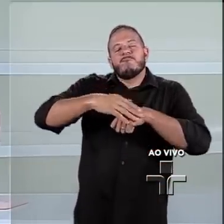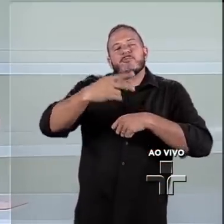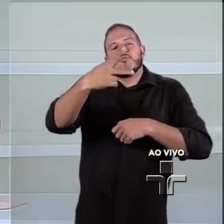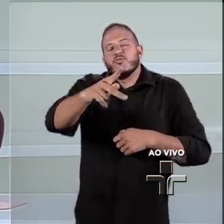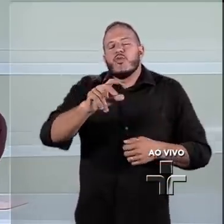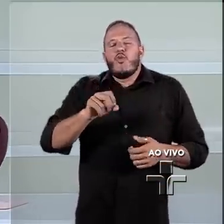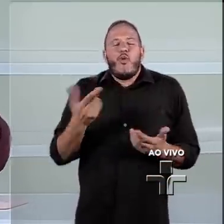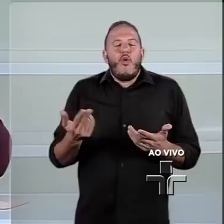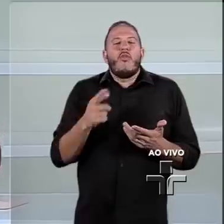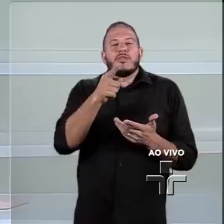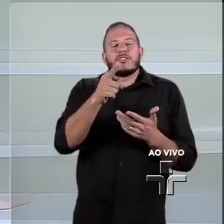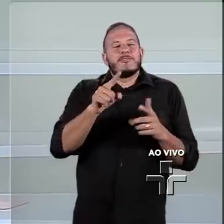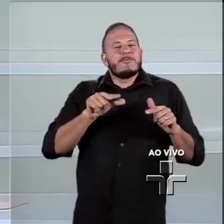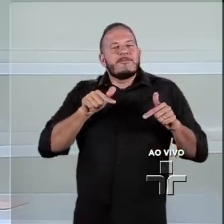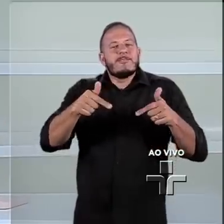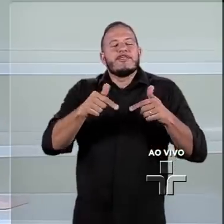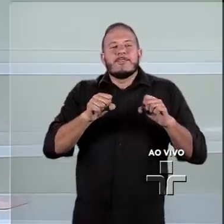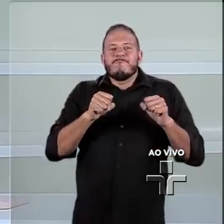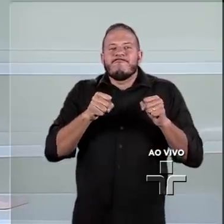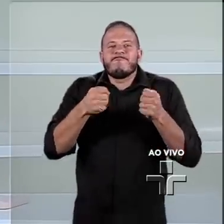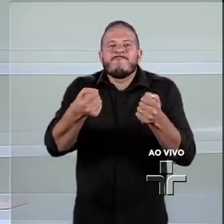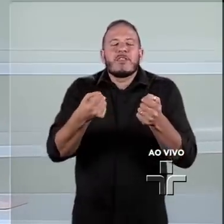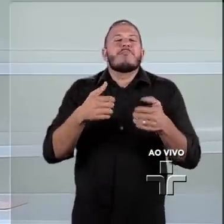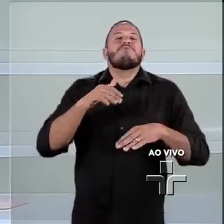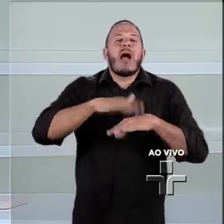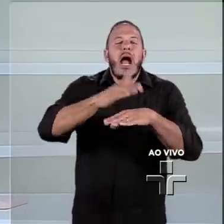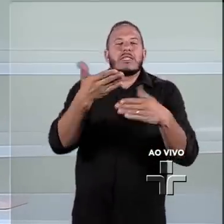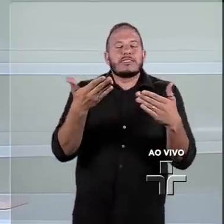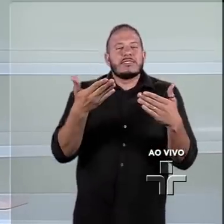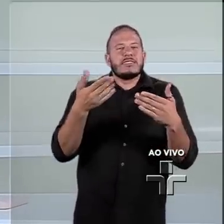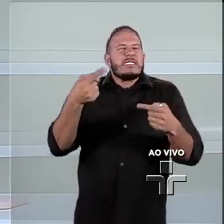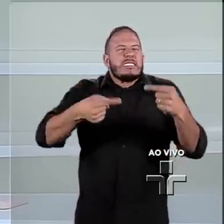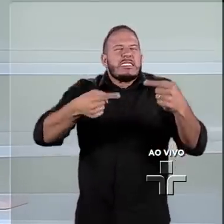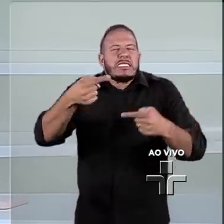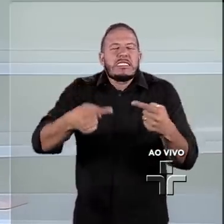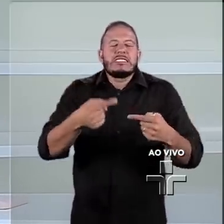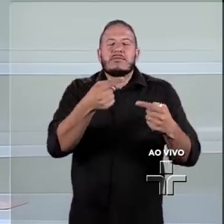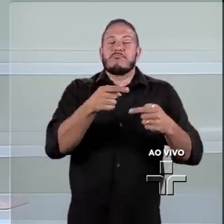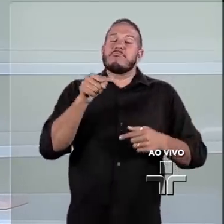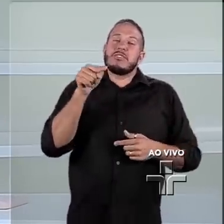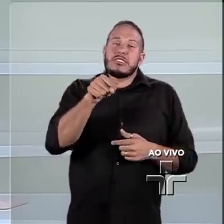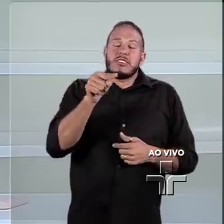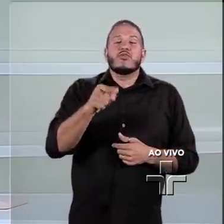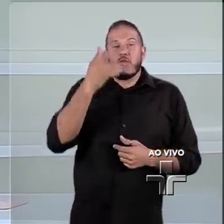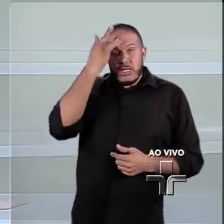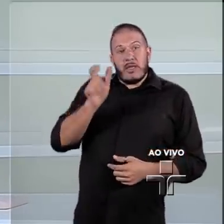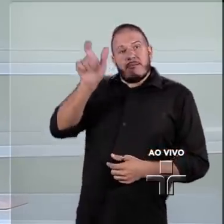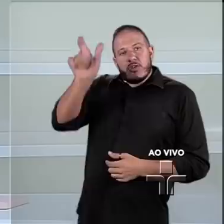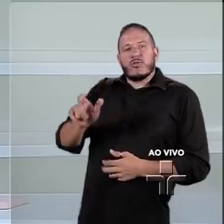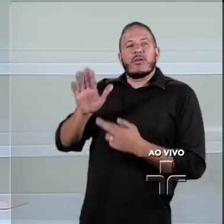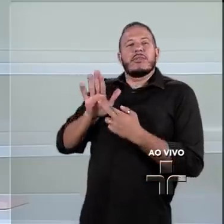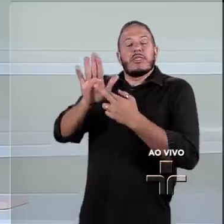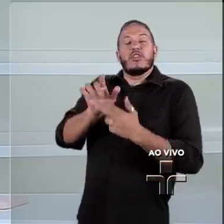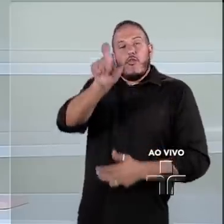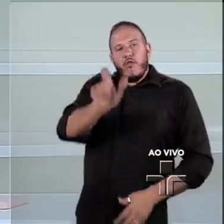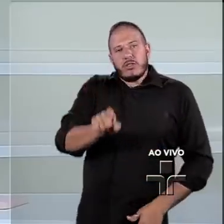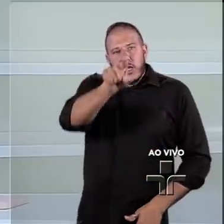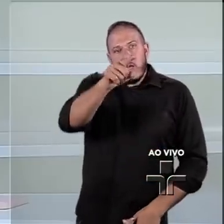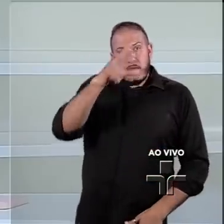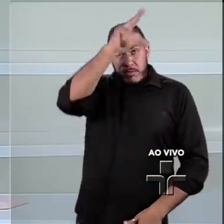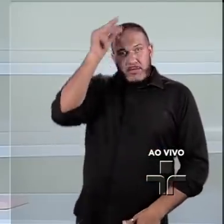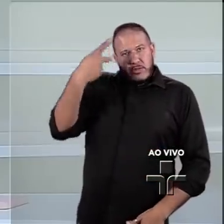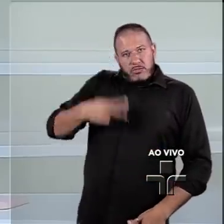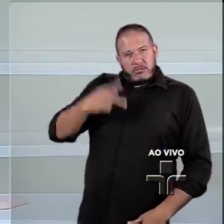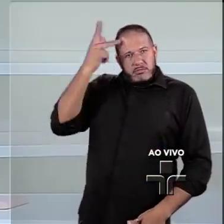ou que luta que você vai querer comprar, que briga você vai querer comprar como representante da maior cidade do Brasil para a aprovação